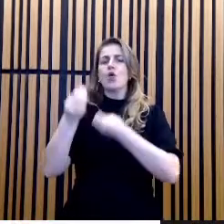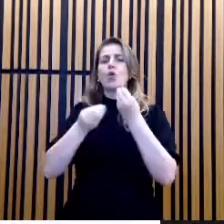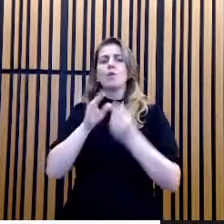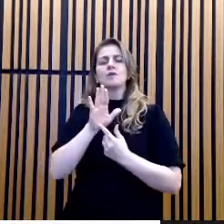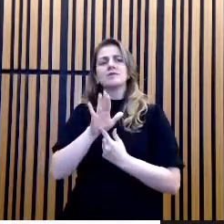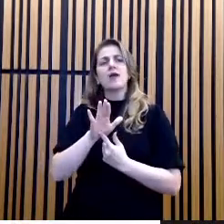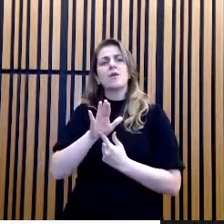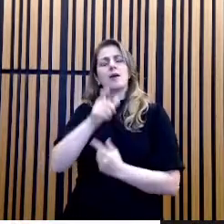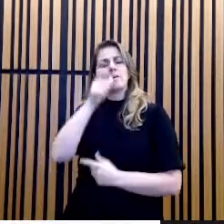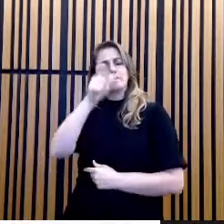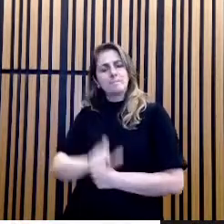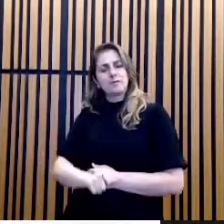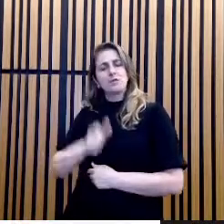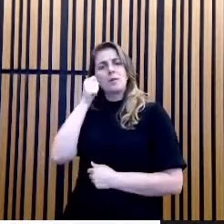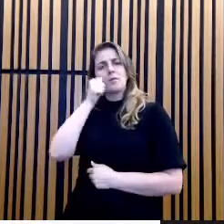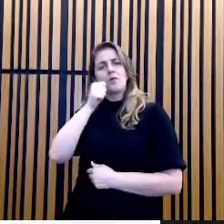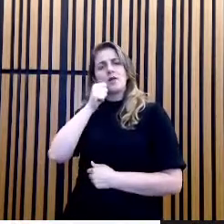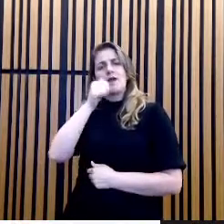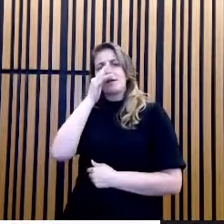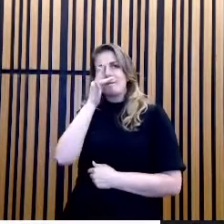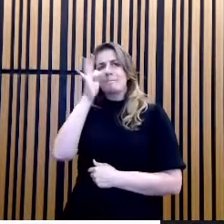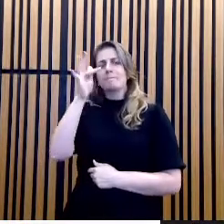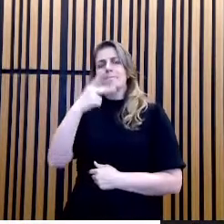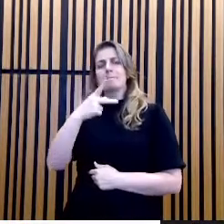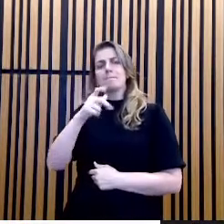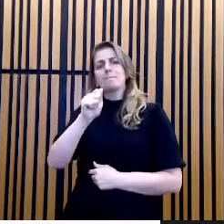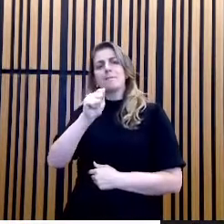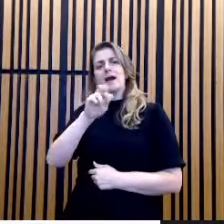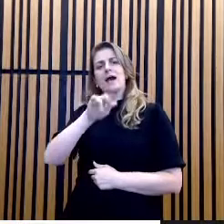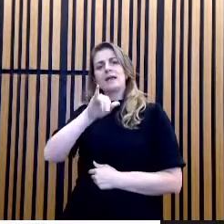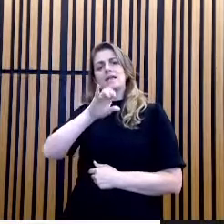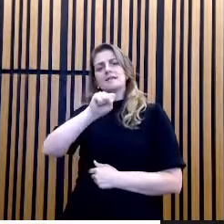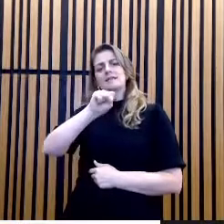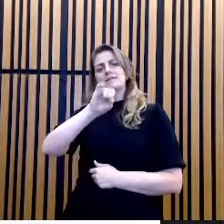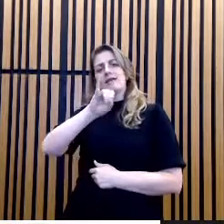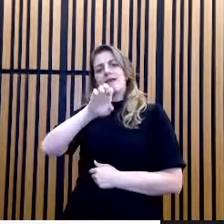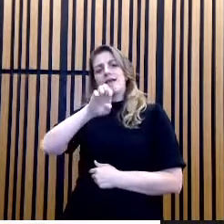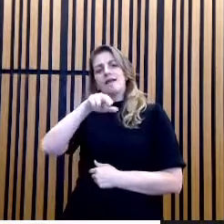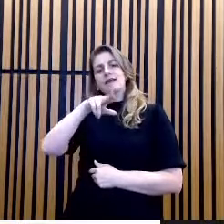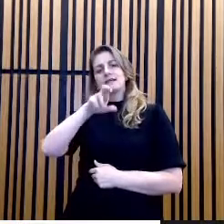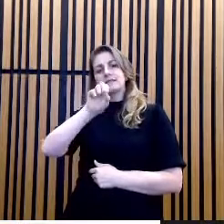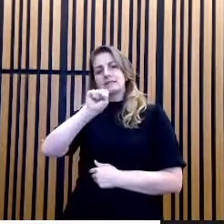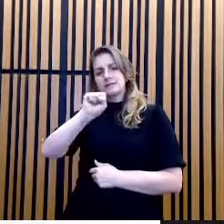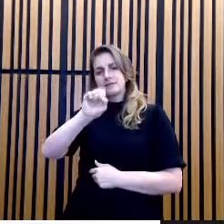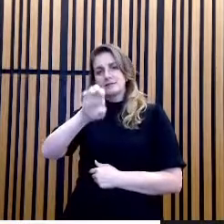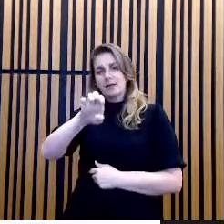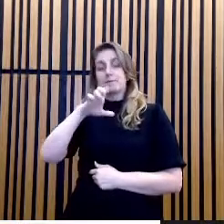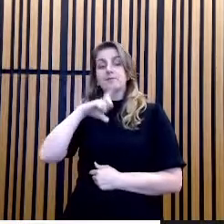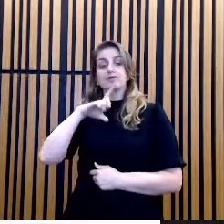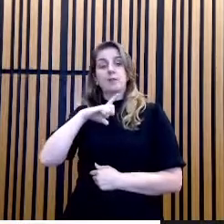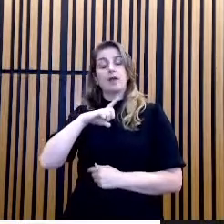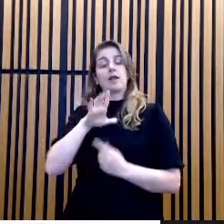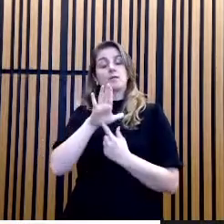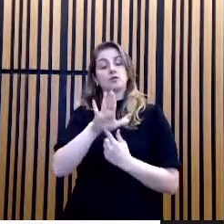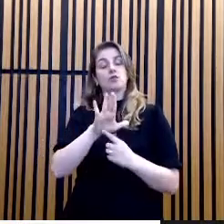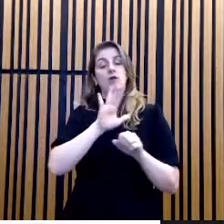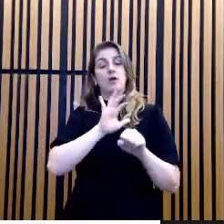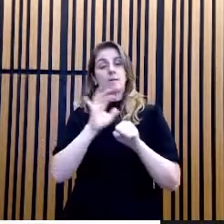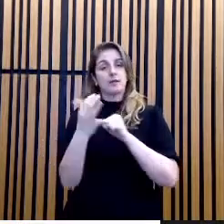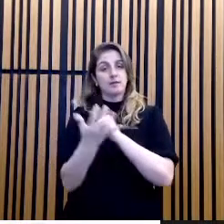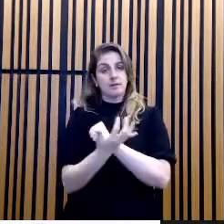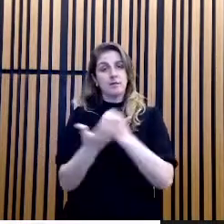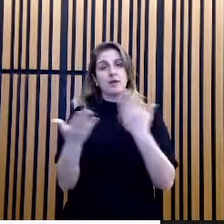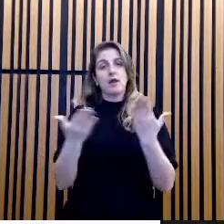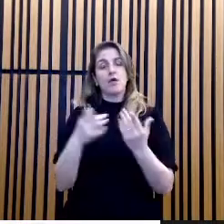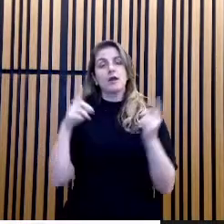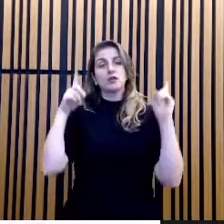parisiense em qualquer lugar do mundo. Ela tem espírito rocker e cool. Agora, durante a pandemia, a Caroline, todas as noites,